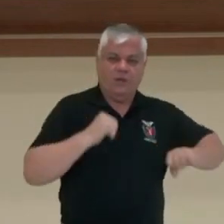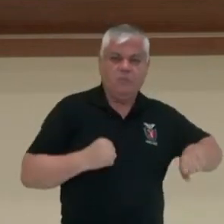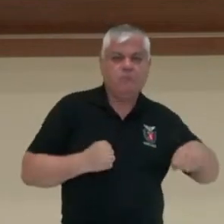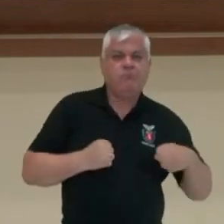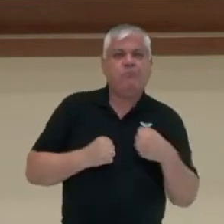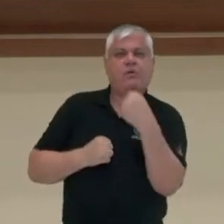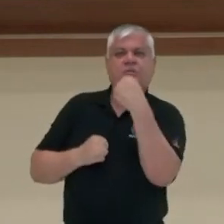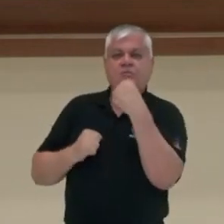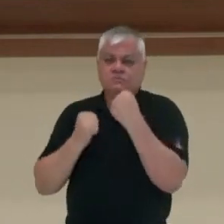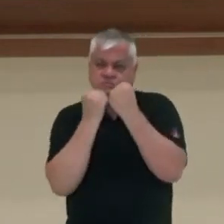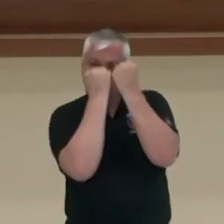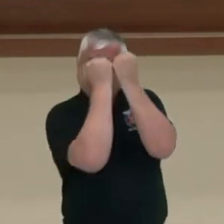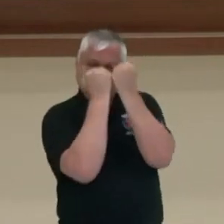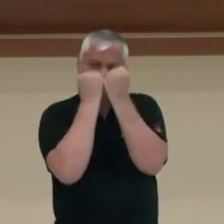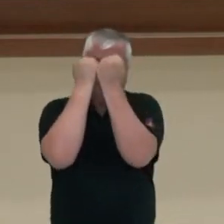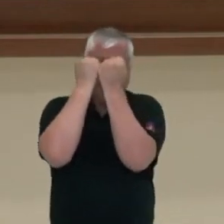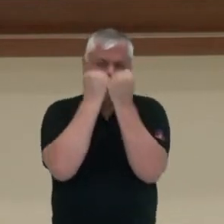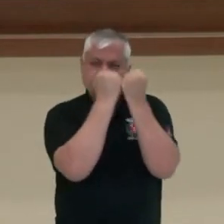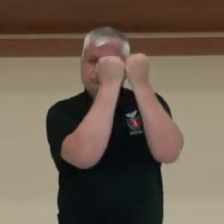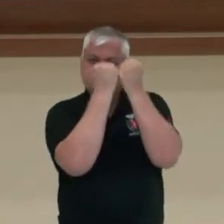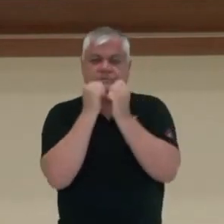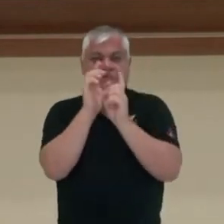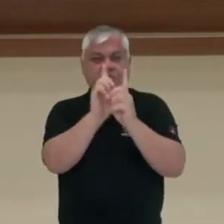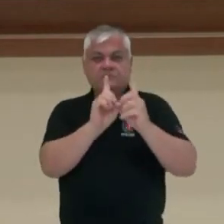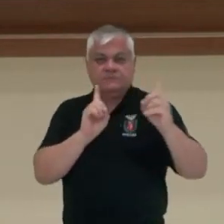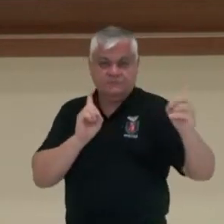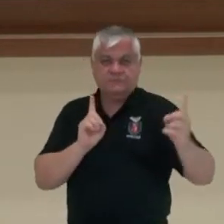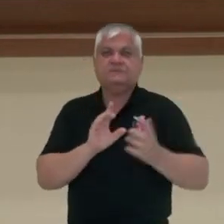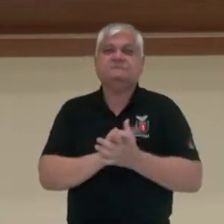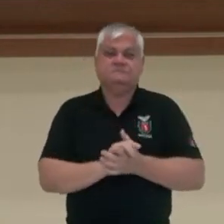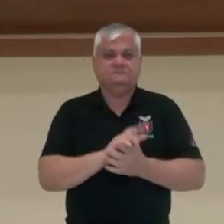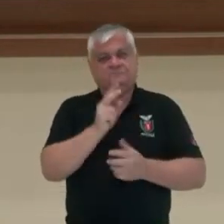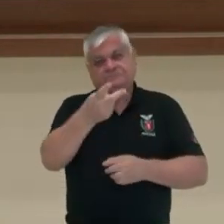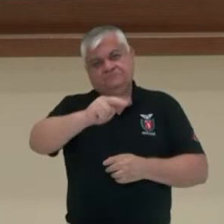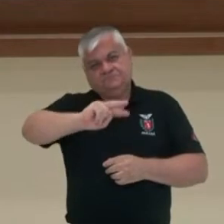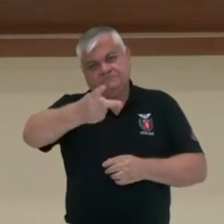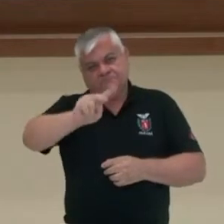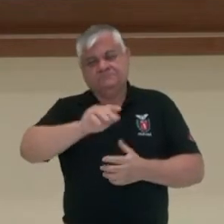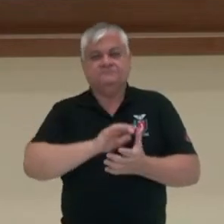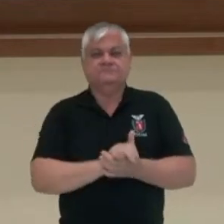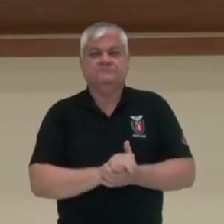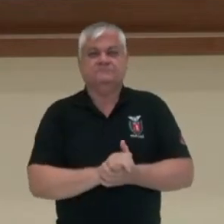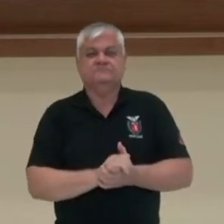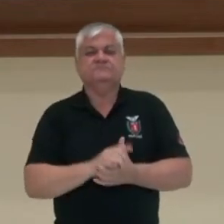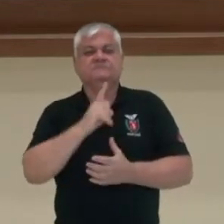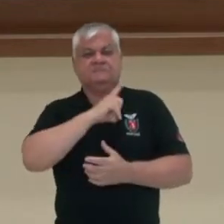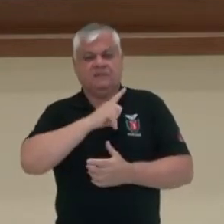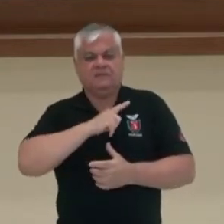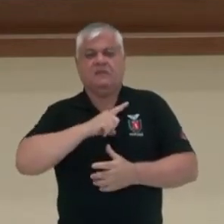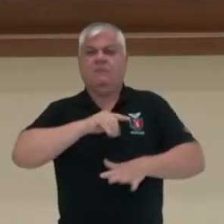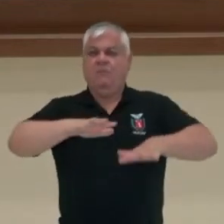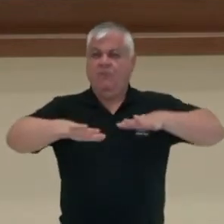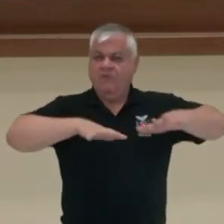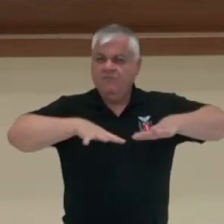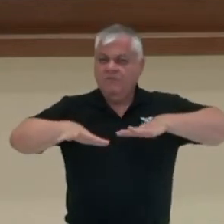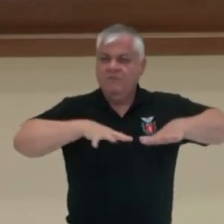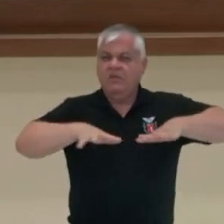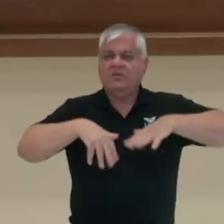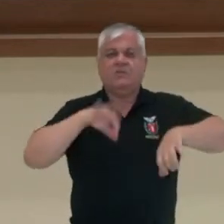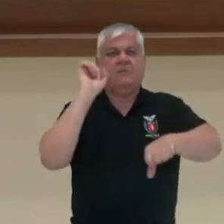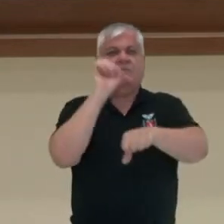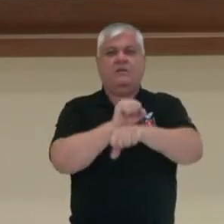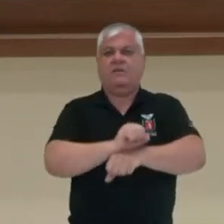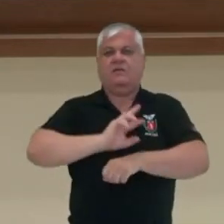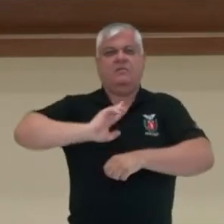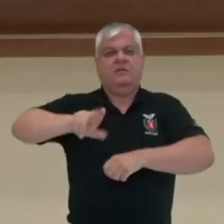estar se defendendo e se afastando, tá? E vice-versa. Então, por isso, há muita movimentação entre